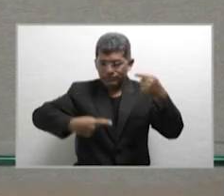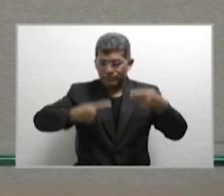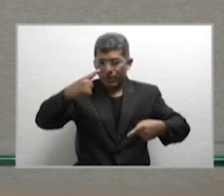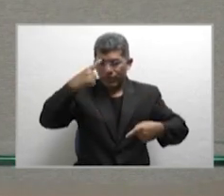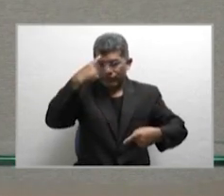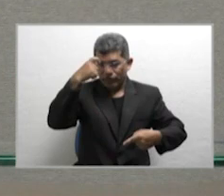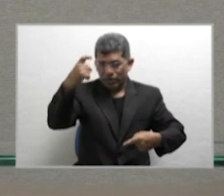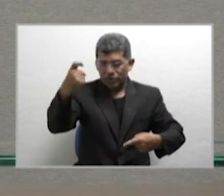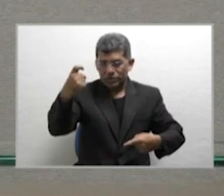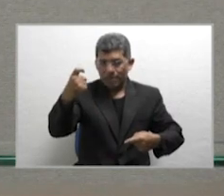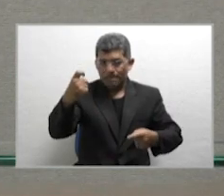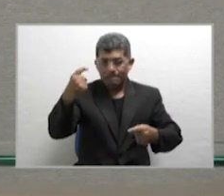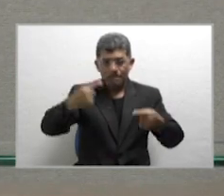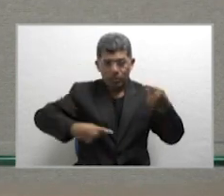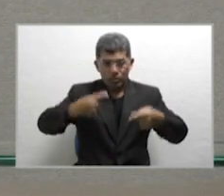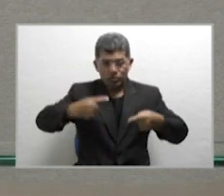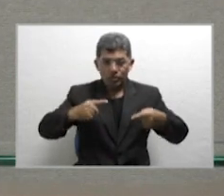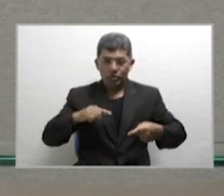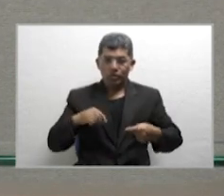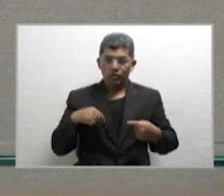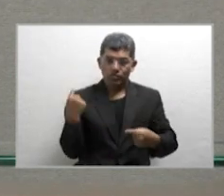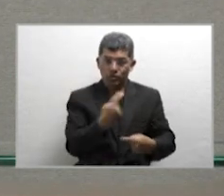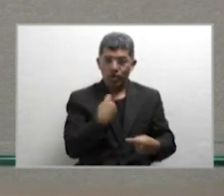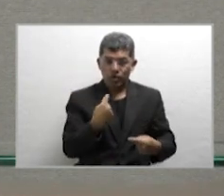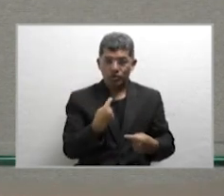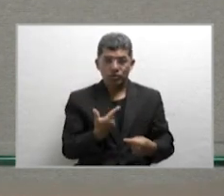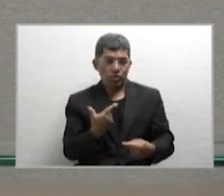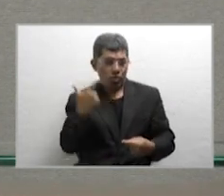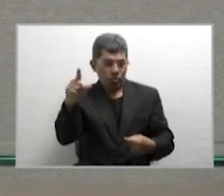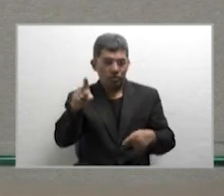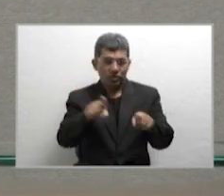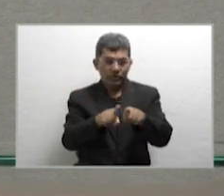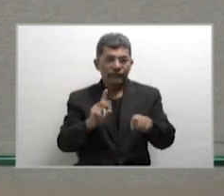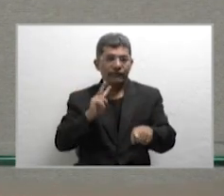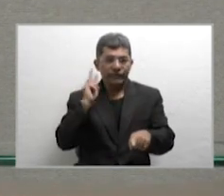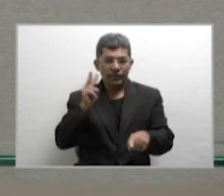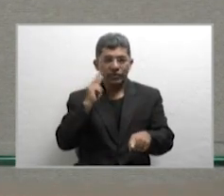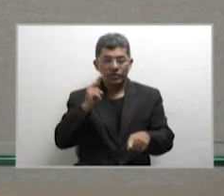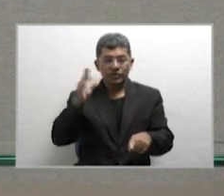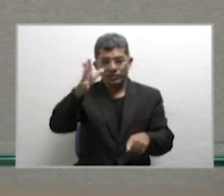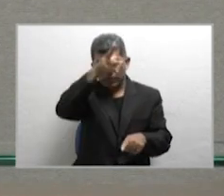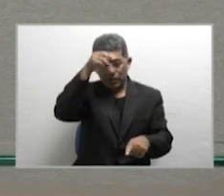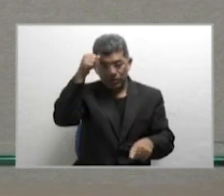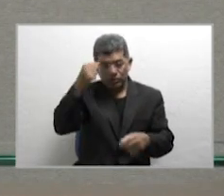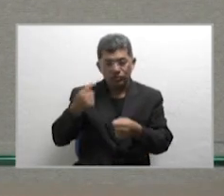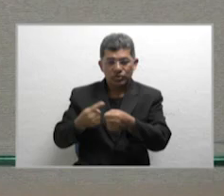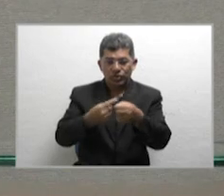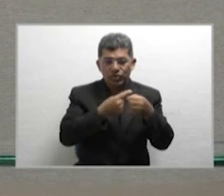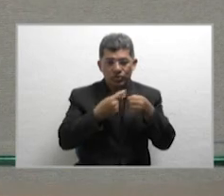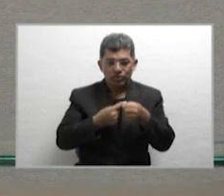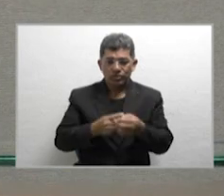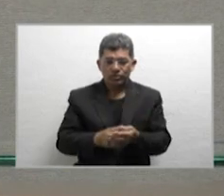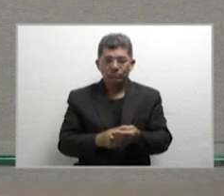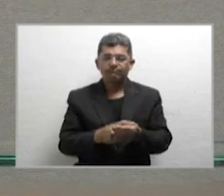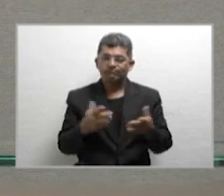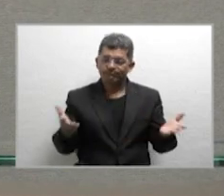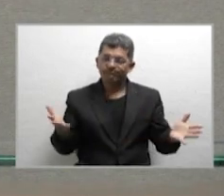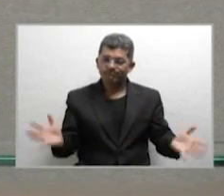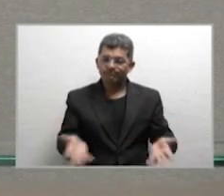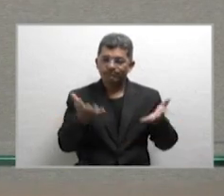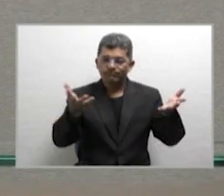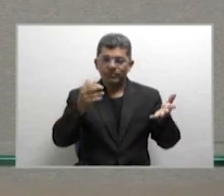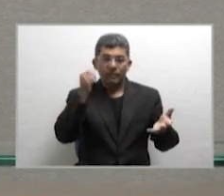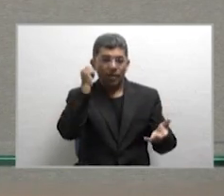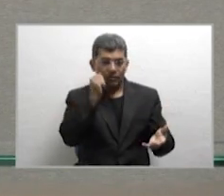violência política, como nós e outras colegas vereadoras de Manaus e do interior, exaltar a